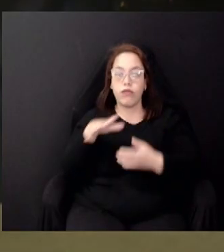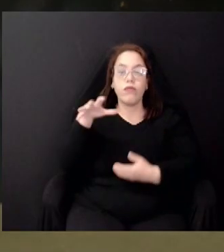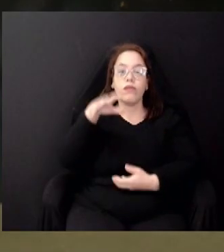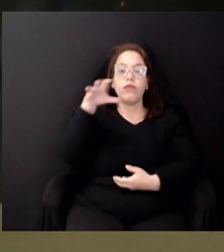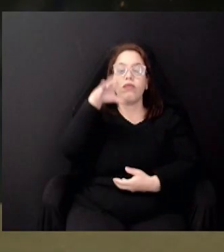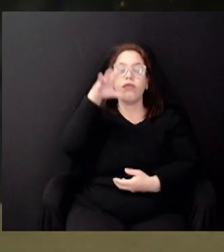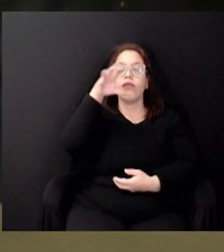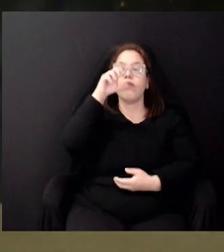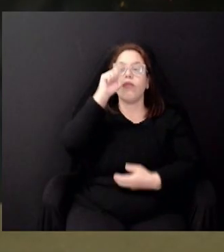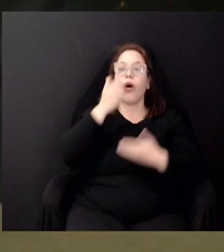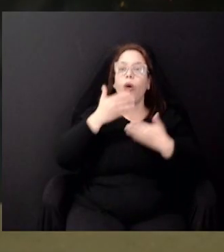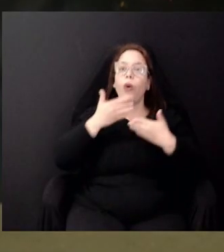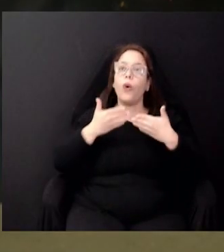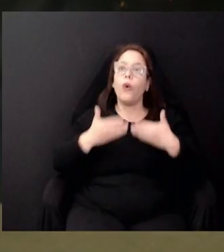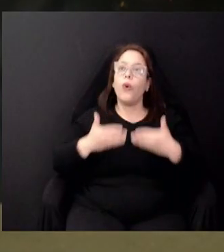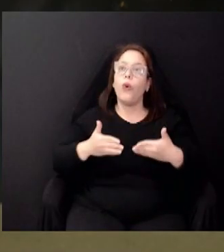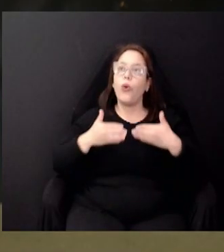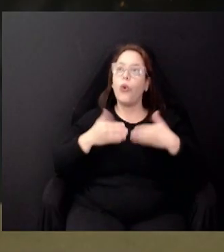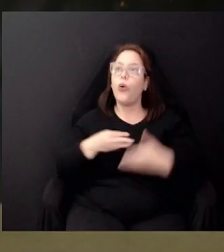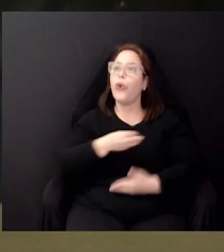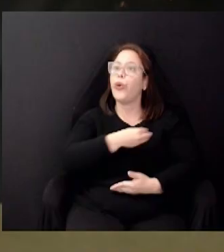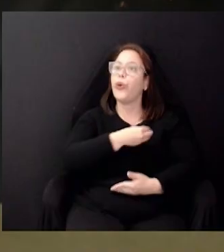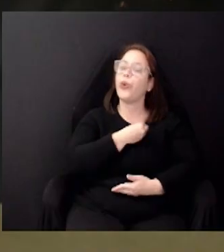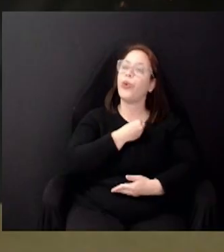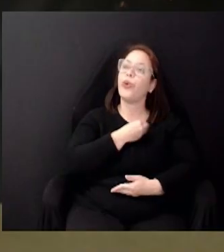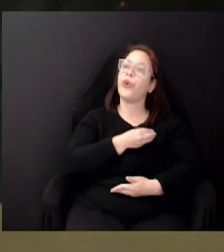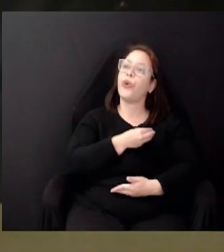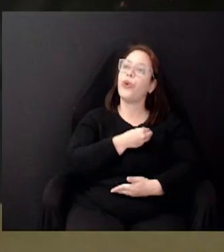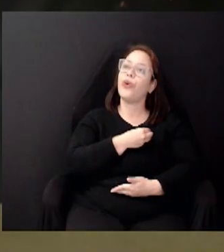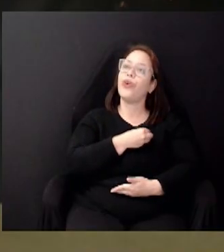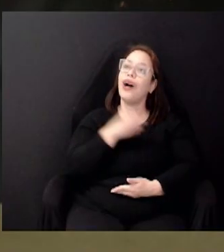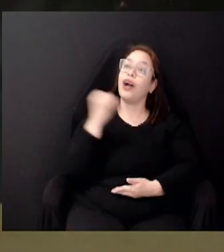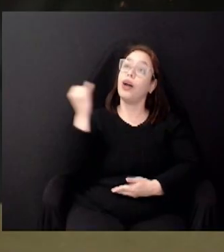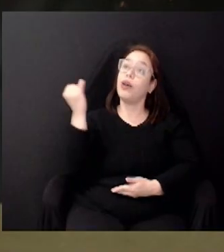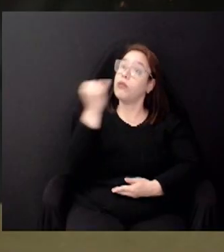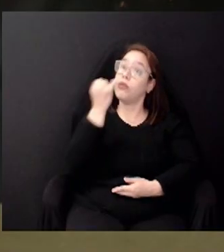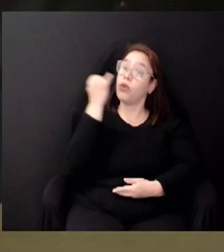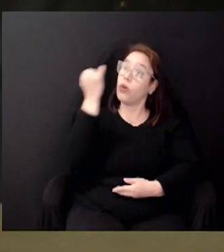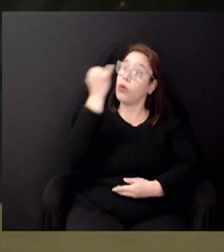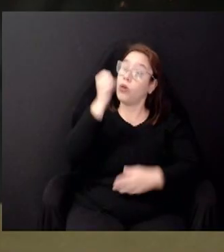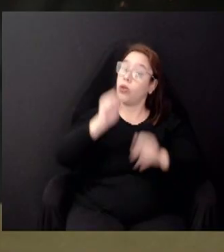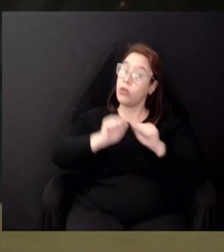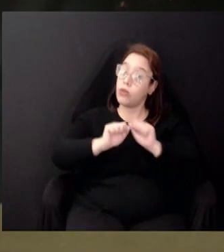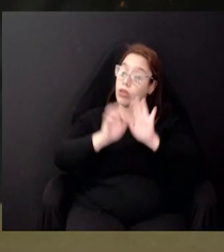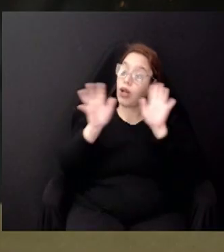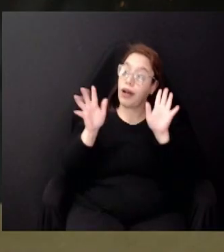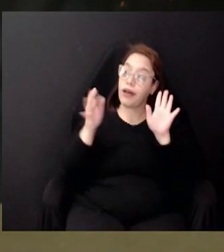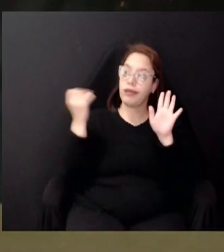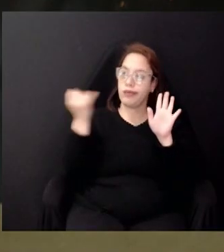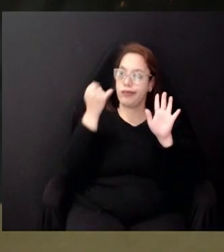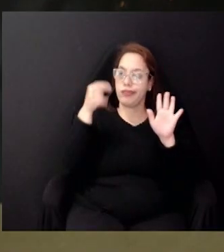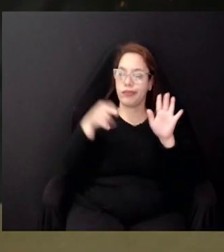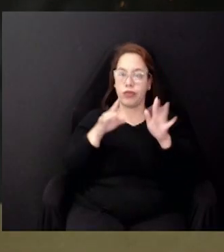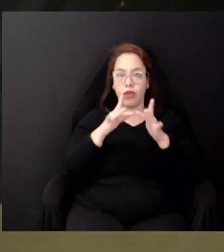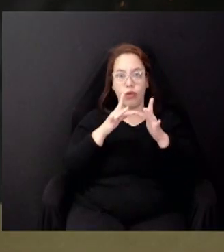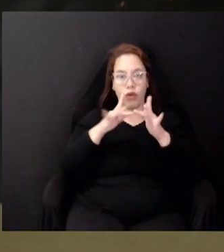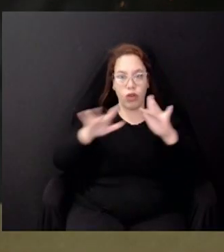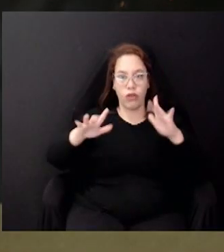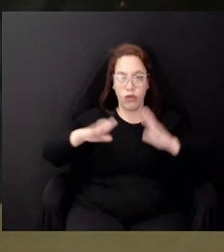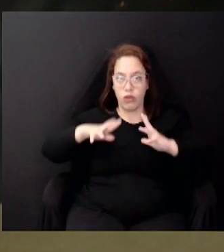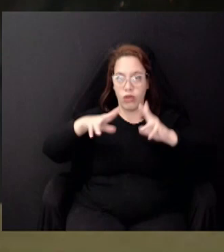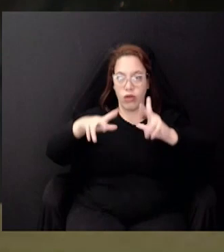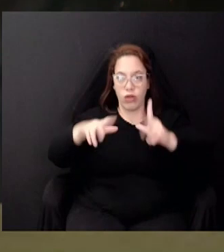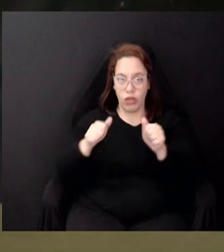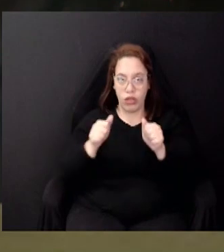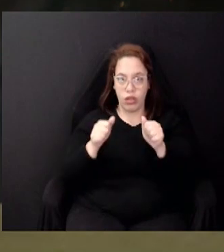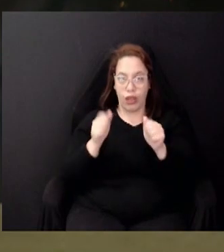leveza, viver com mais tranquilidade. É importante, claro, ressaltando aqui, não vai desconectar de tudo, porque senão você vai ficar, né, fora